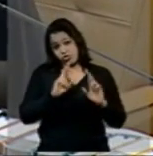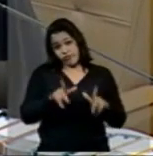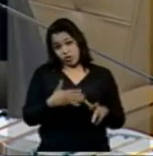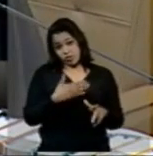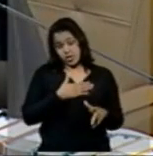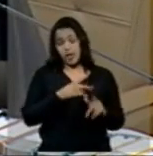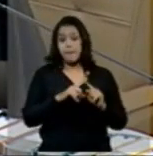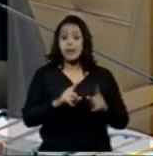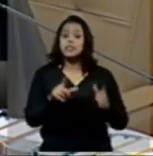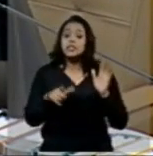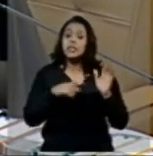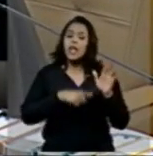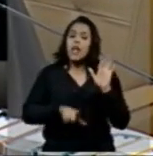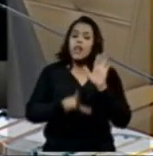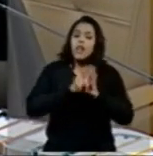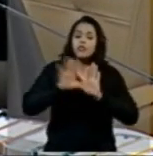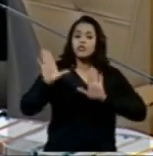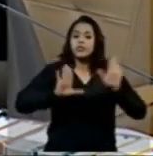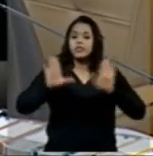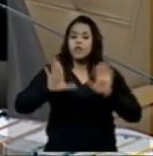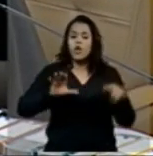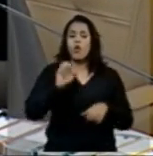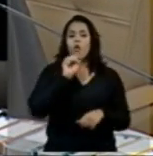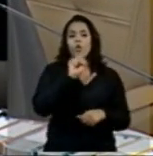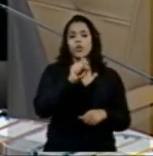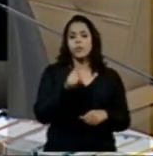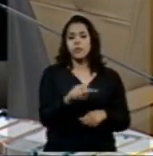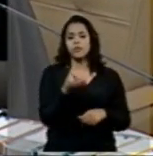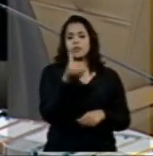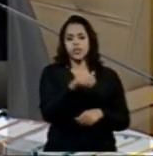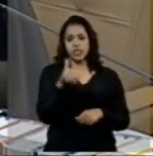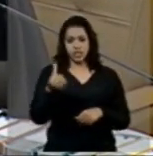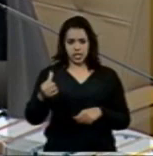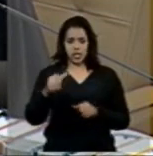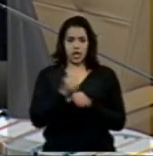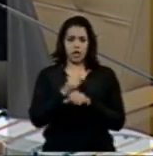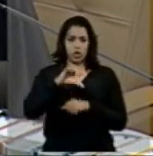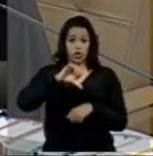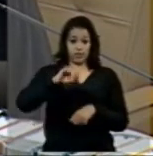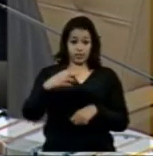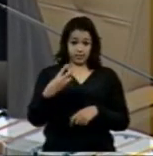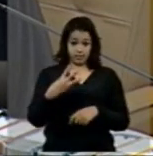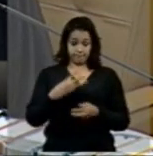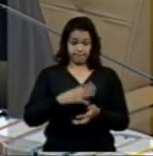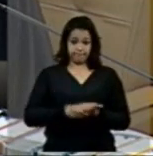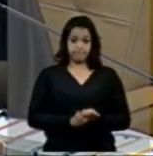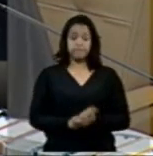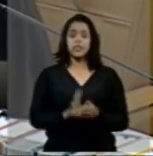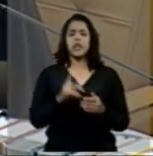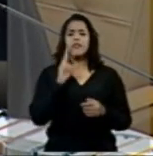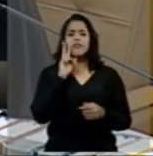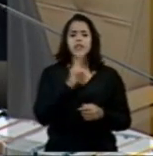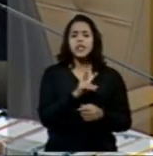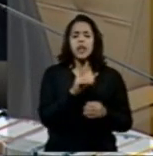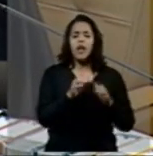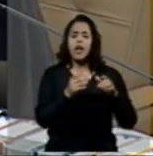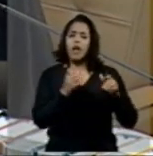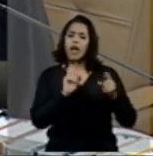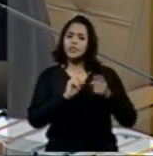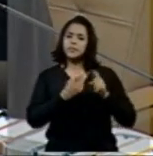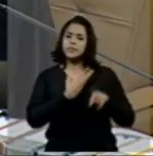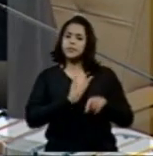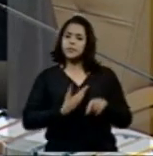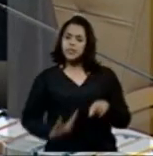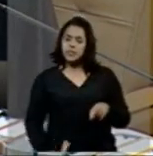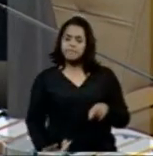Lei de Licitações, que é a Lei 8.666, de 93. Com relação à administração pública,